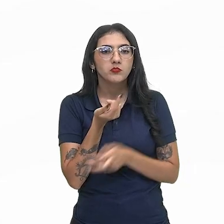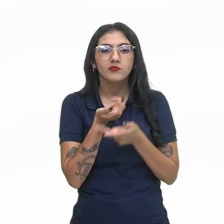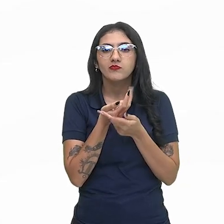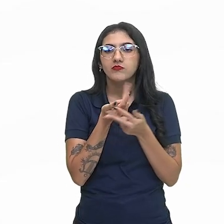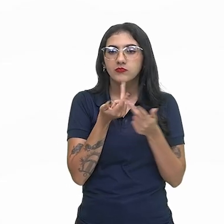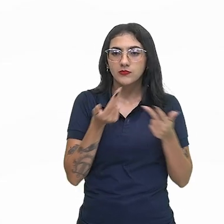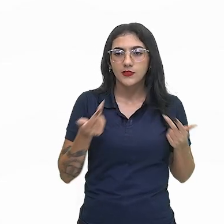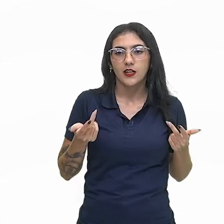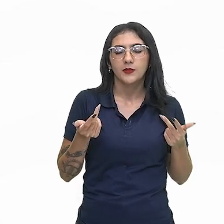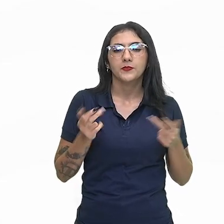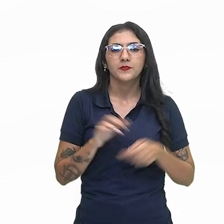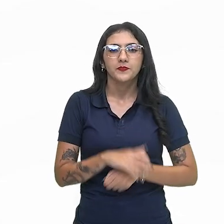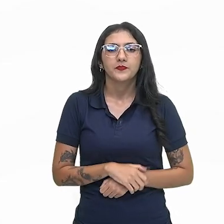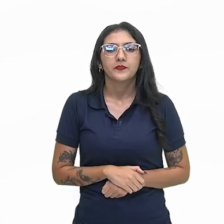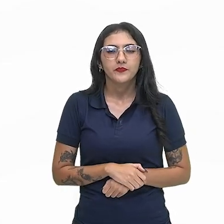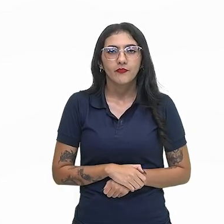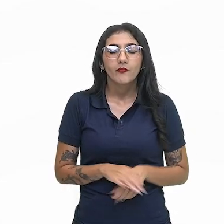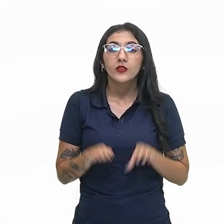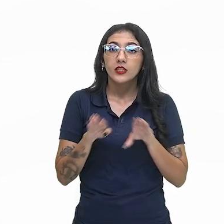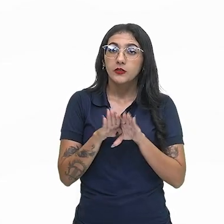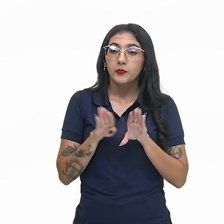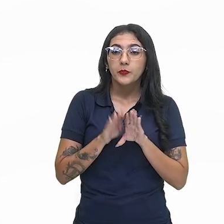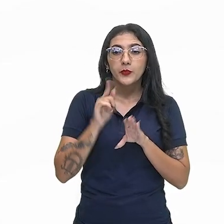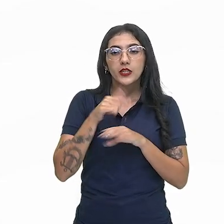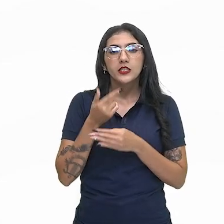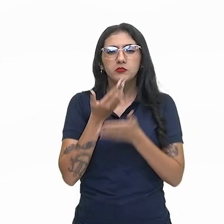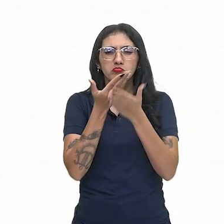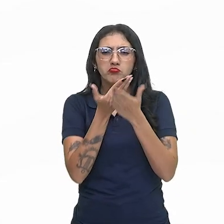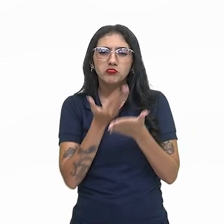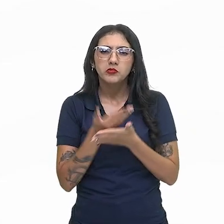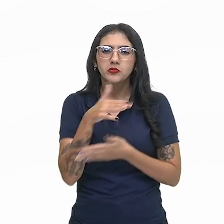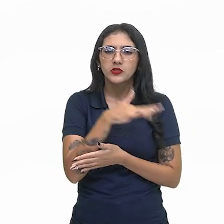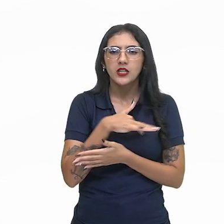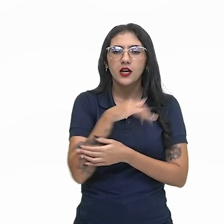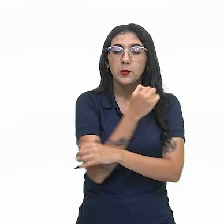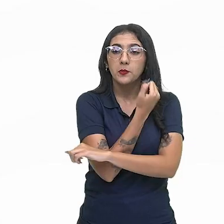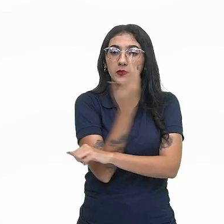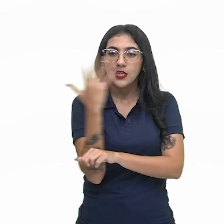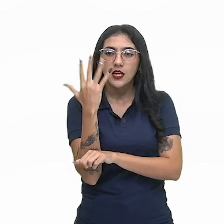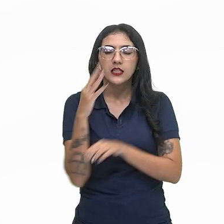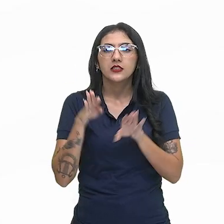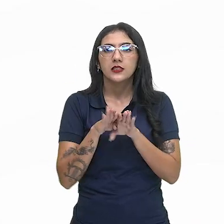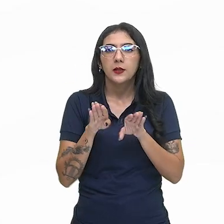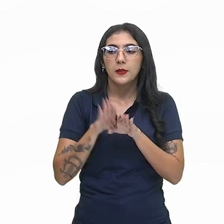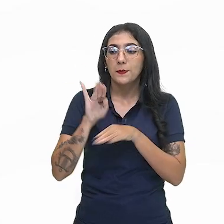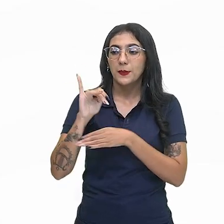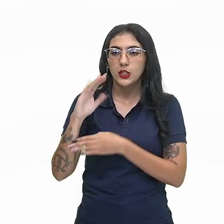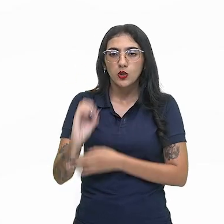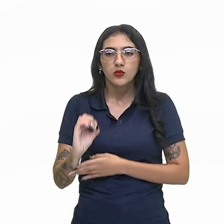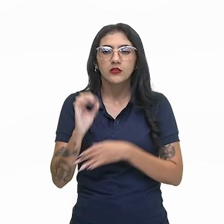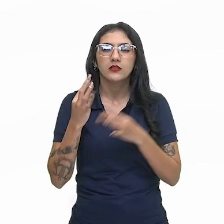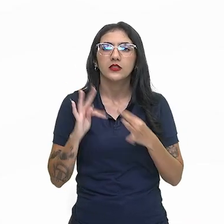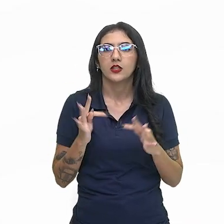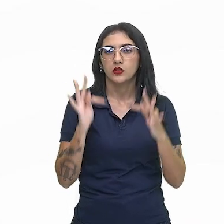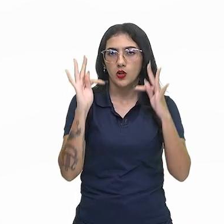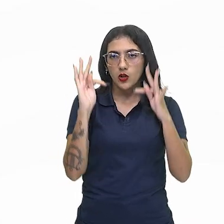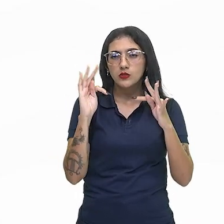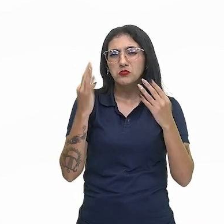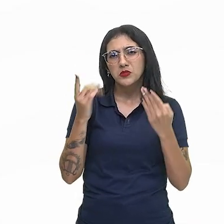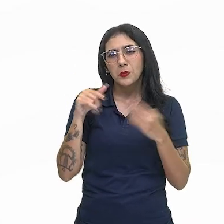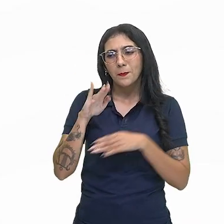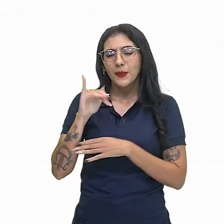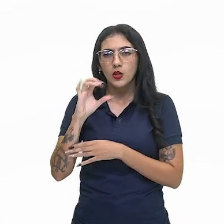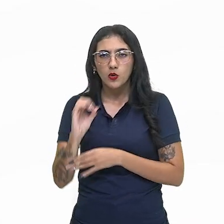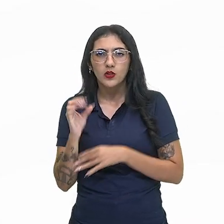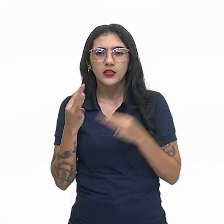a microscopia ela é usada em estudos ambientais e biotecnológicos, que, como eu falei, esses estudos